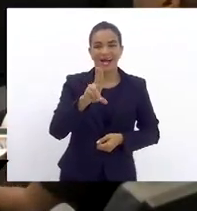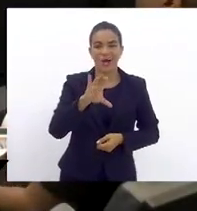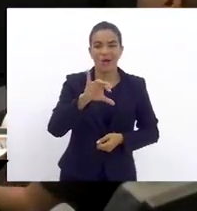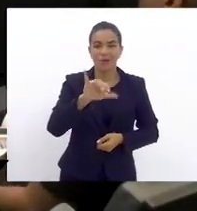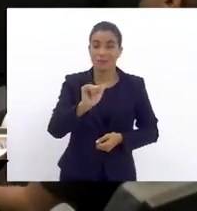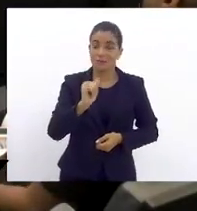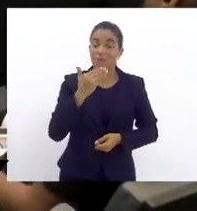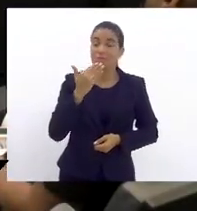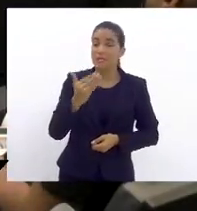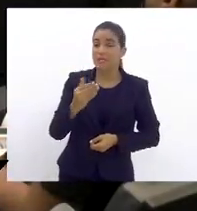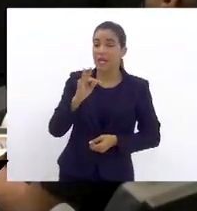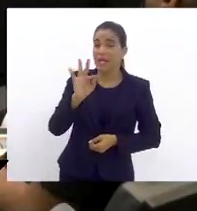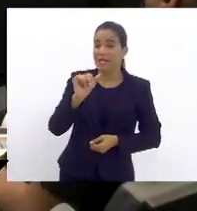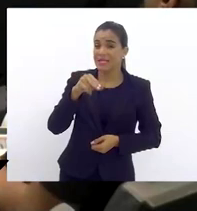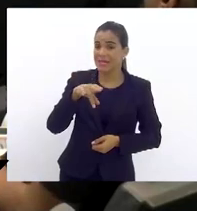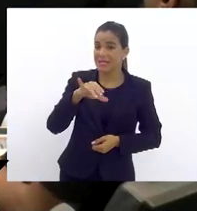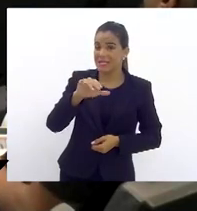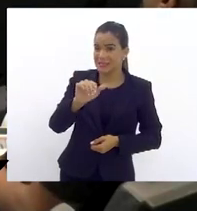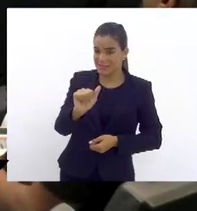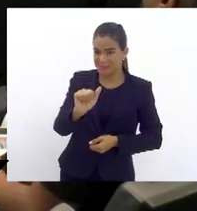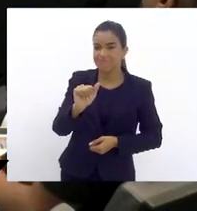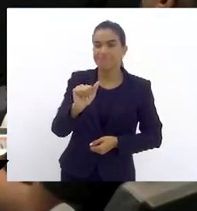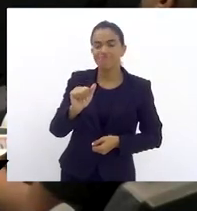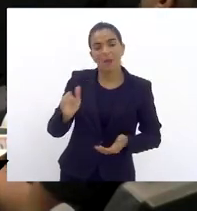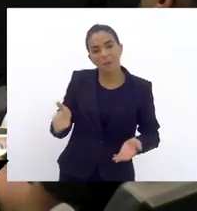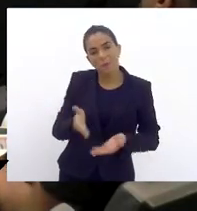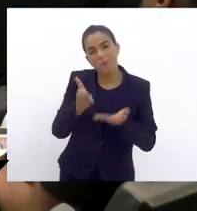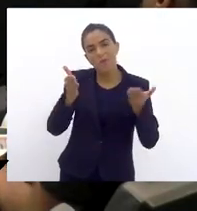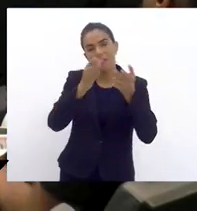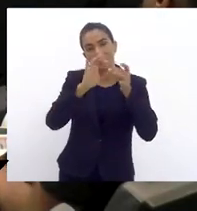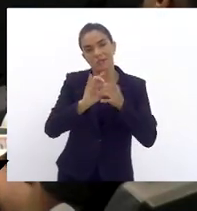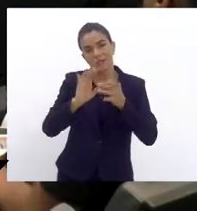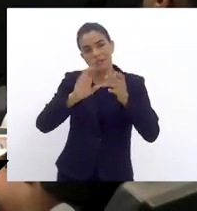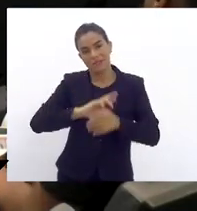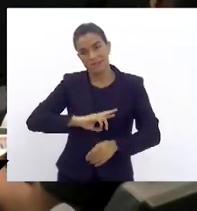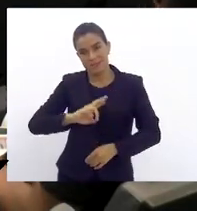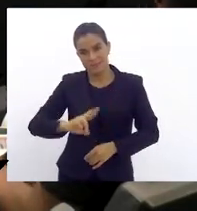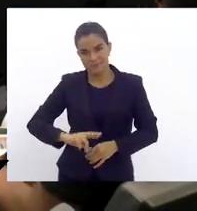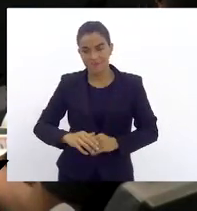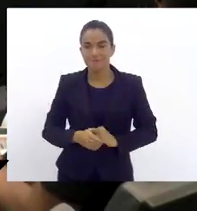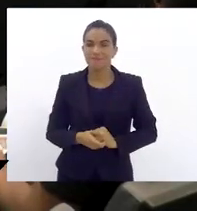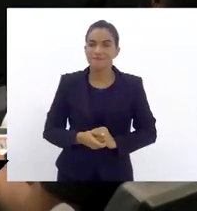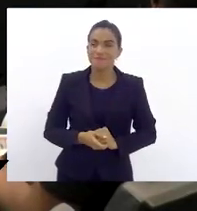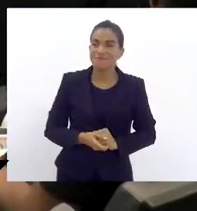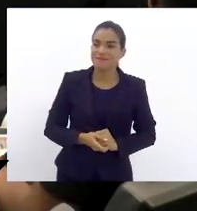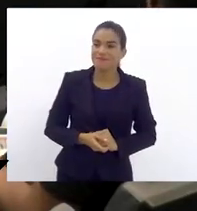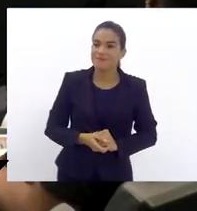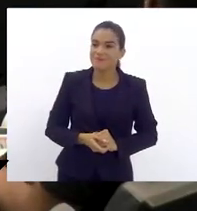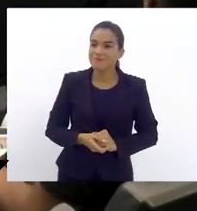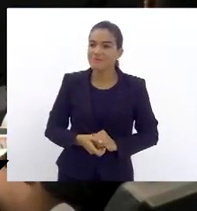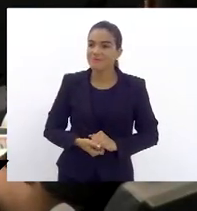Amorim que é do Conselho Estadual de promoção da liberdade religiosa então